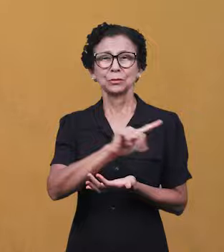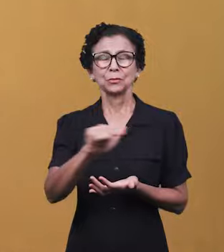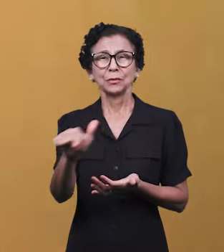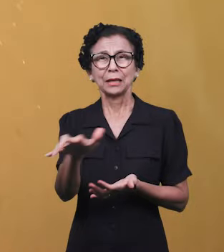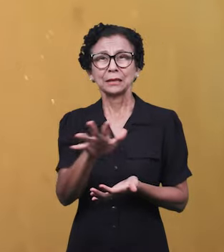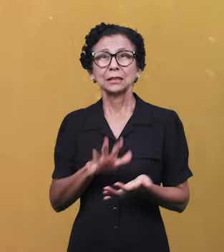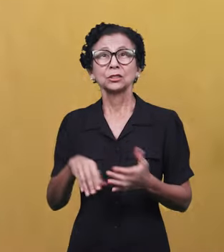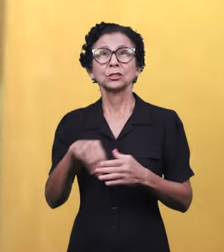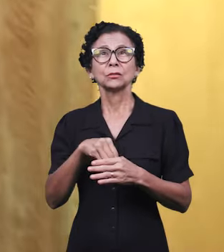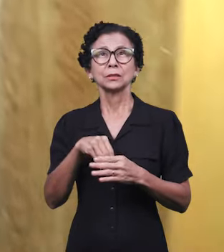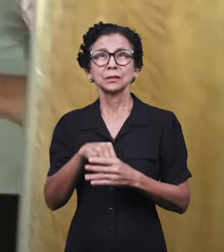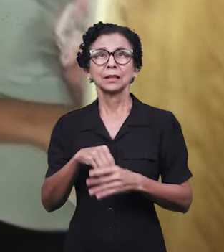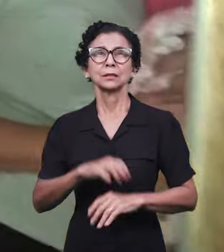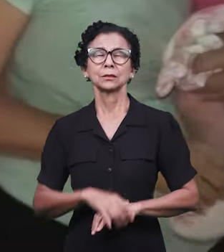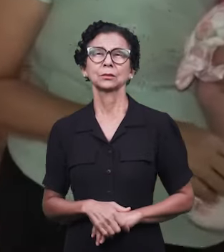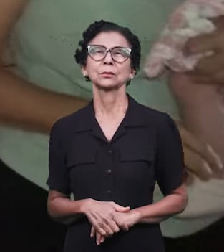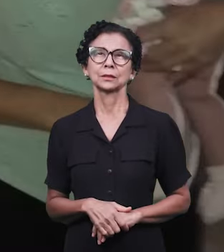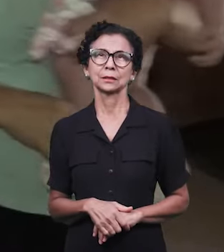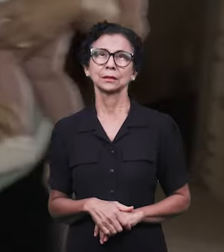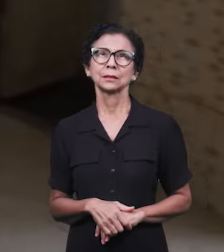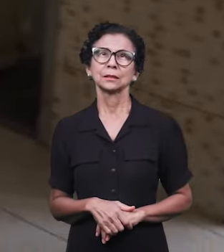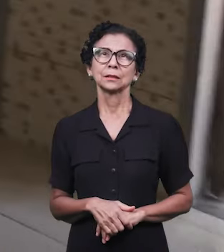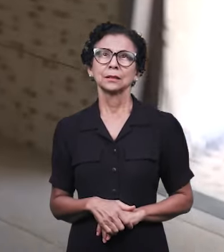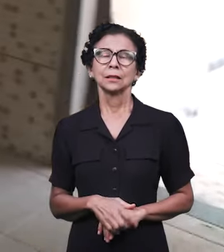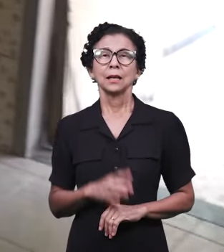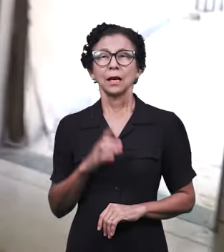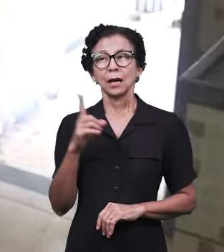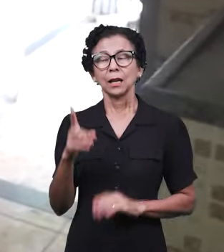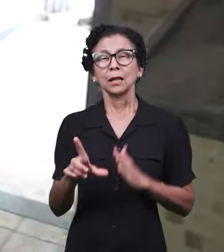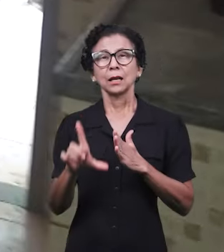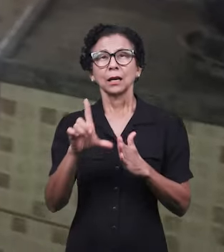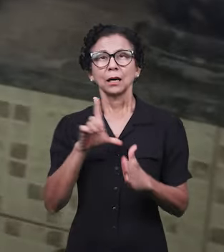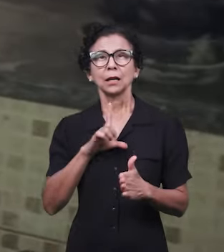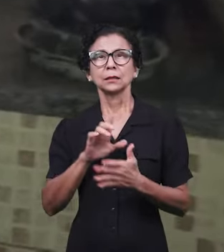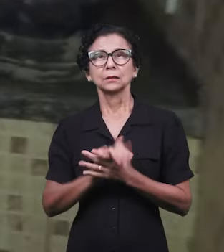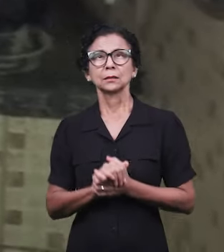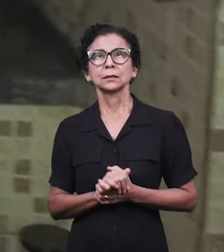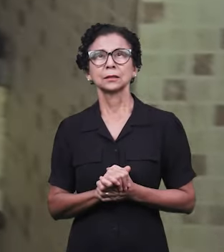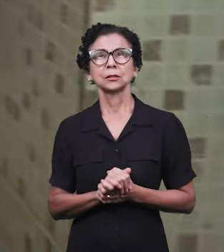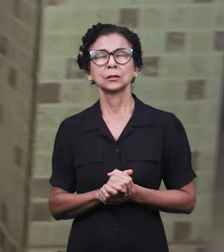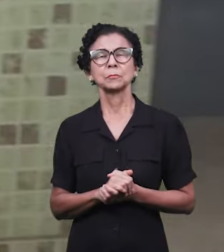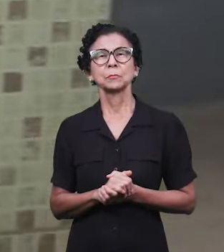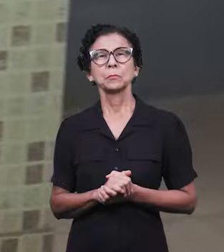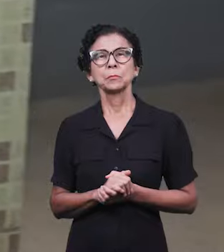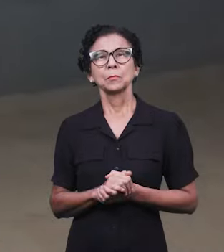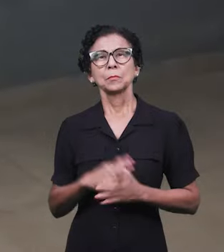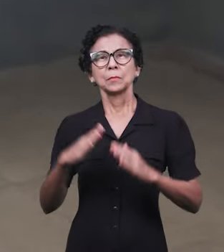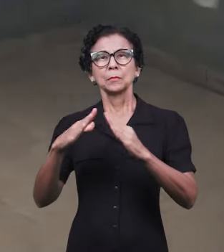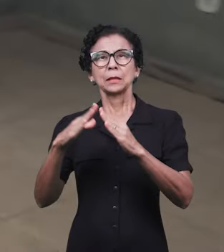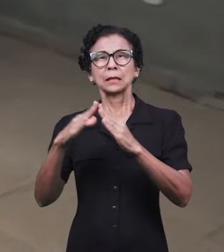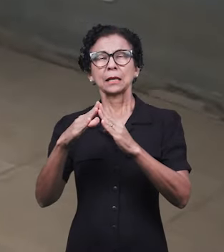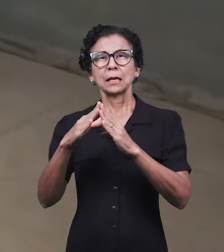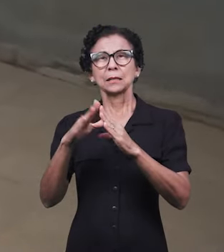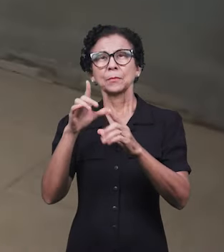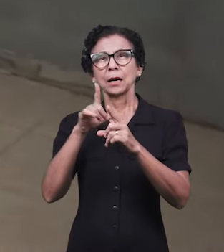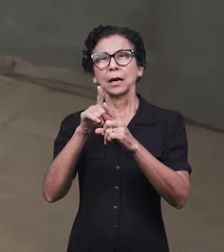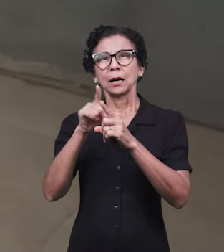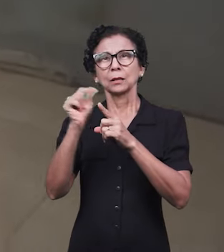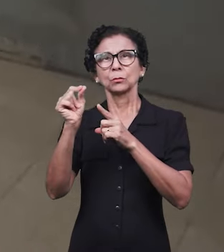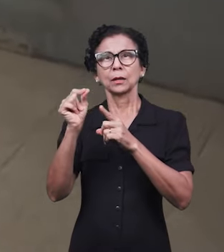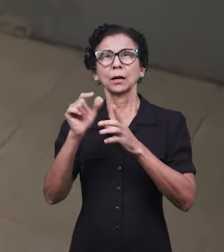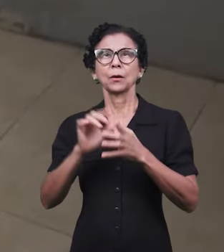não estava no imóvel, mas quando voltou, precisou se mudar porque está desempregada e perdeu tudo. Emocionada, ela